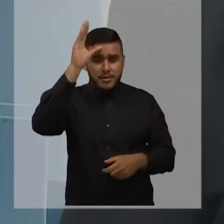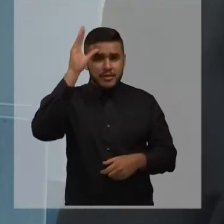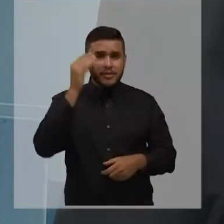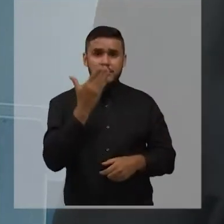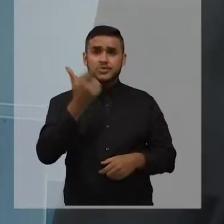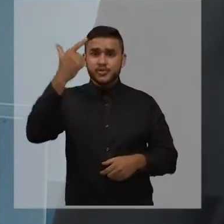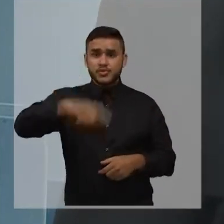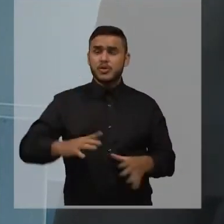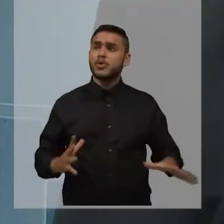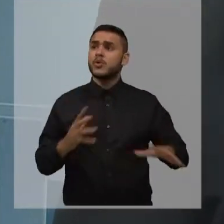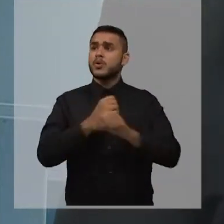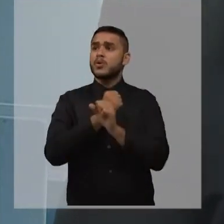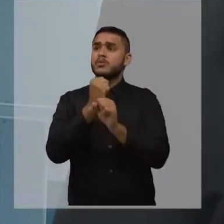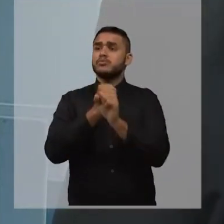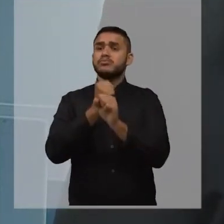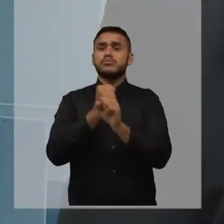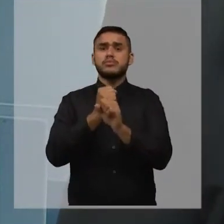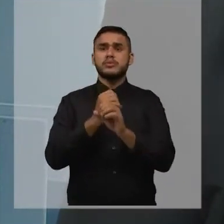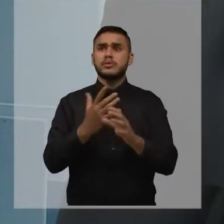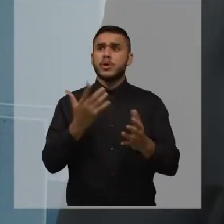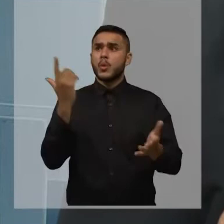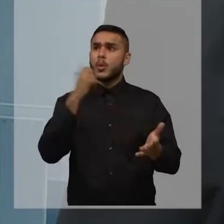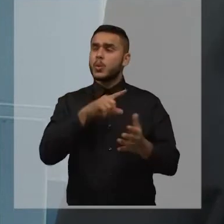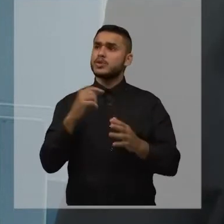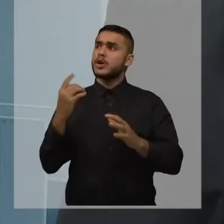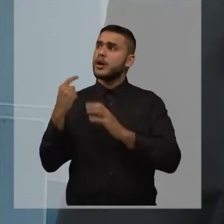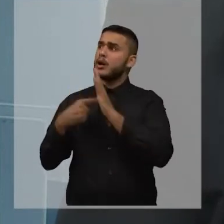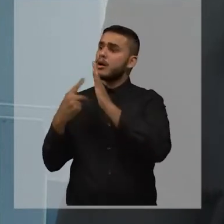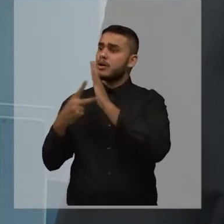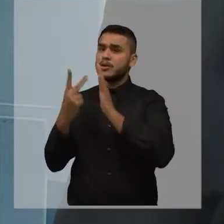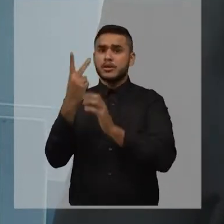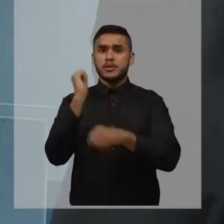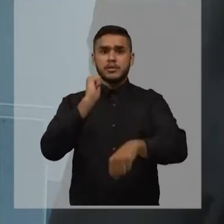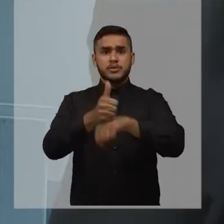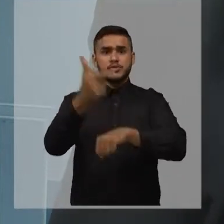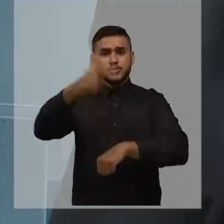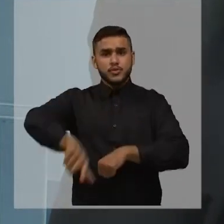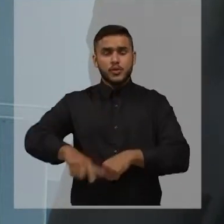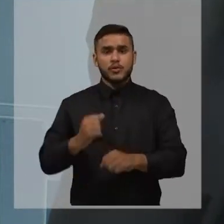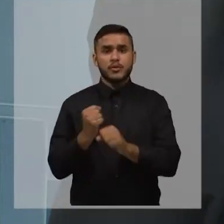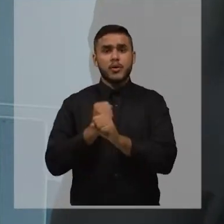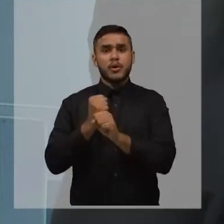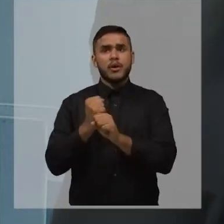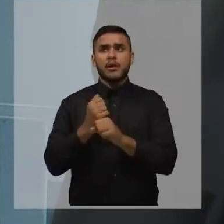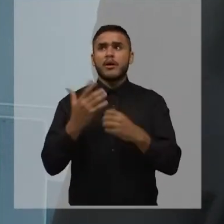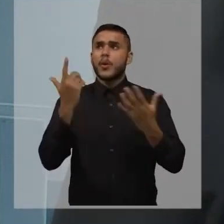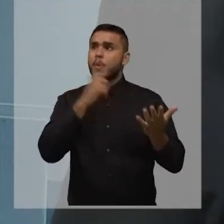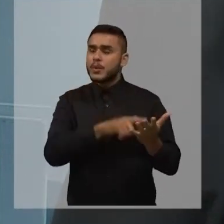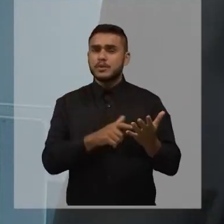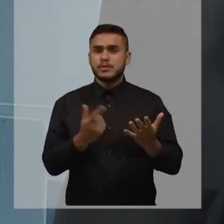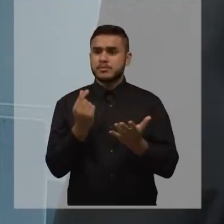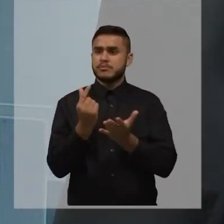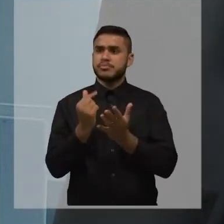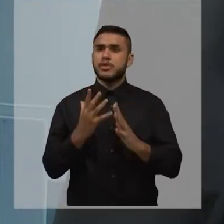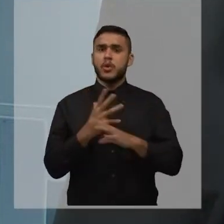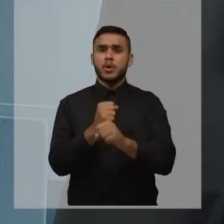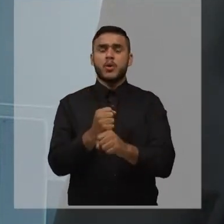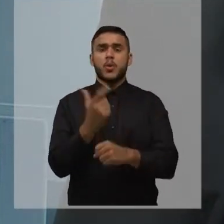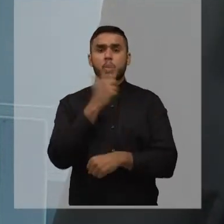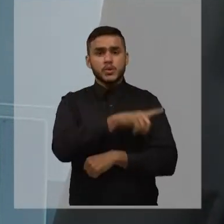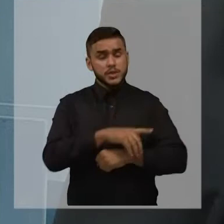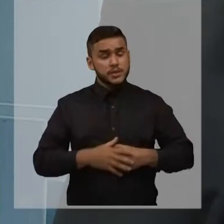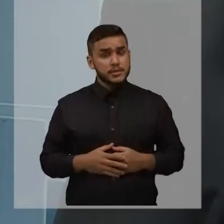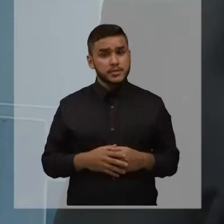foi reeleito com 80%. O governador do Ceará tem o segundo maior grau de investimento do Brasil. O governador do Ceará, de 100 escolas do